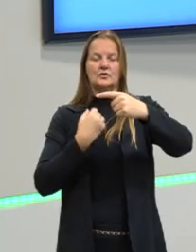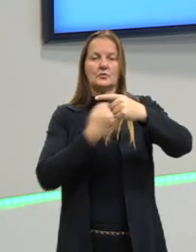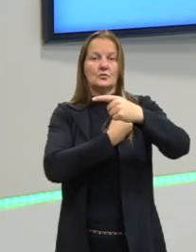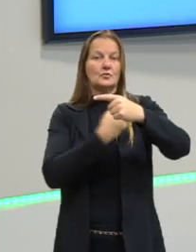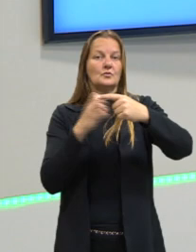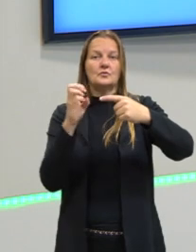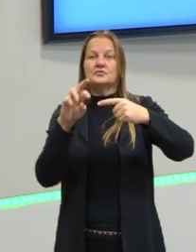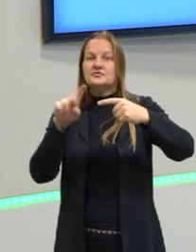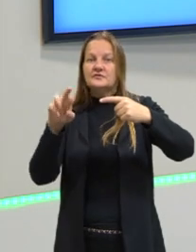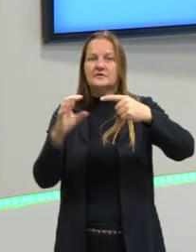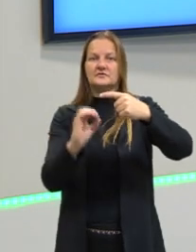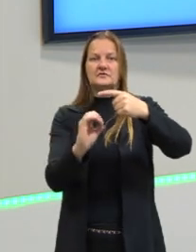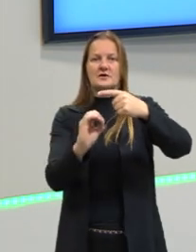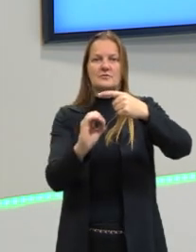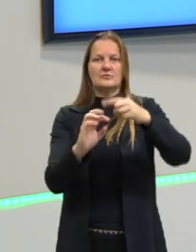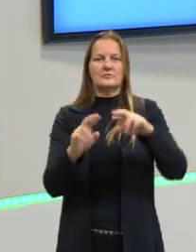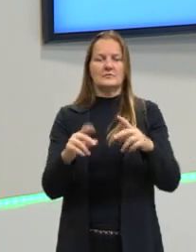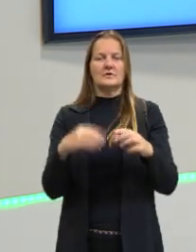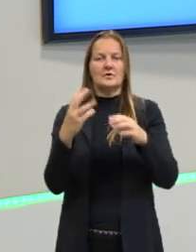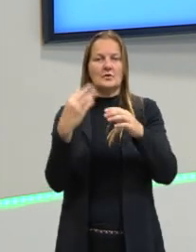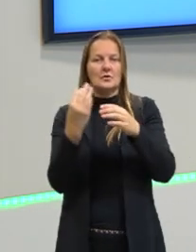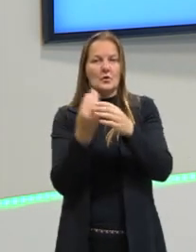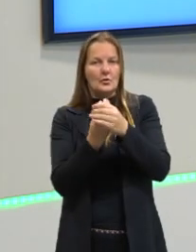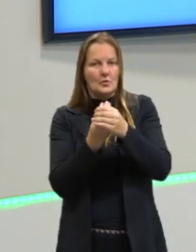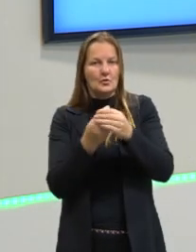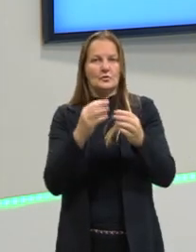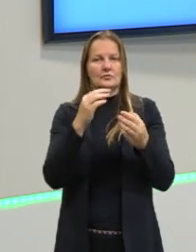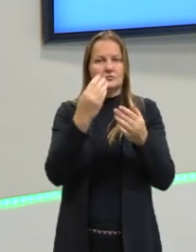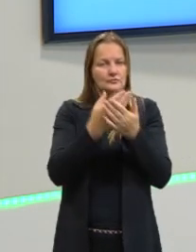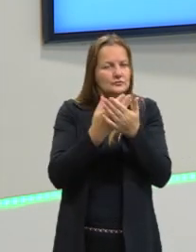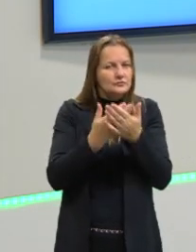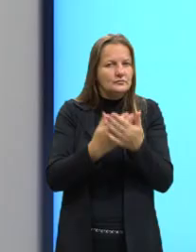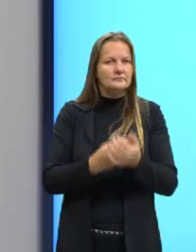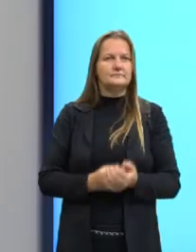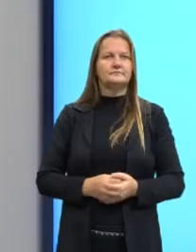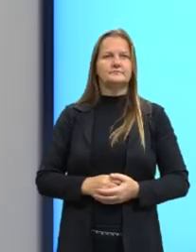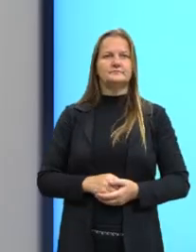de zero só para relembrar Então os três conjuntos já estudados